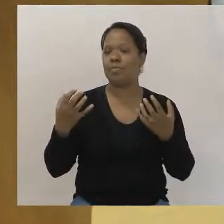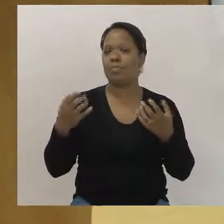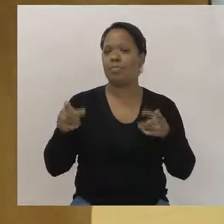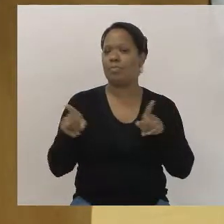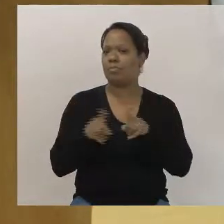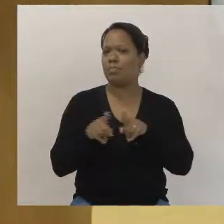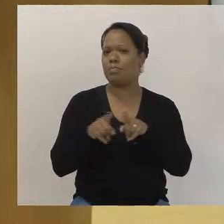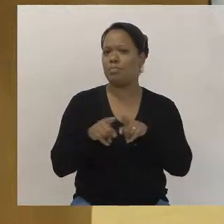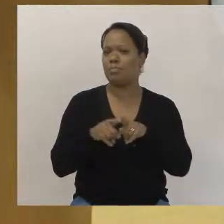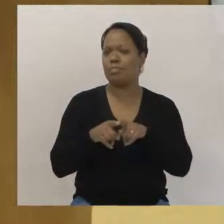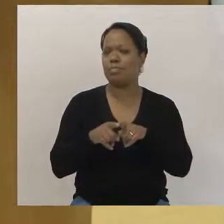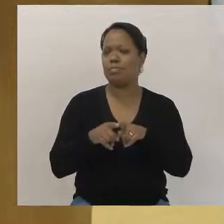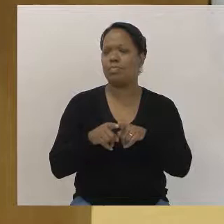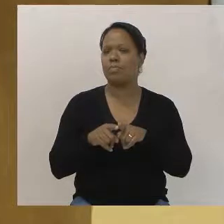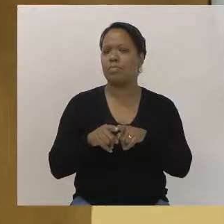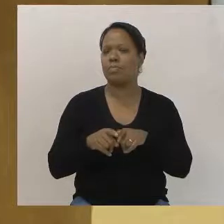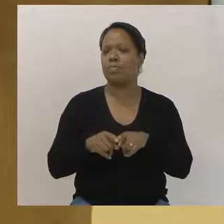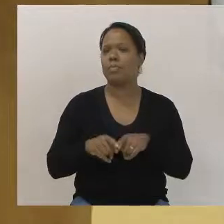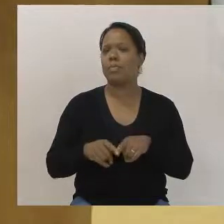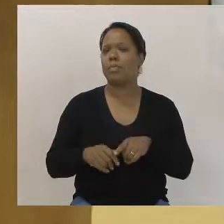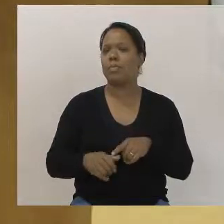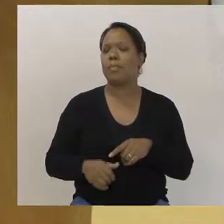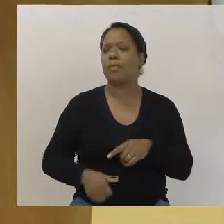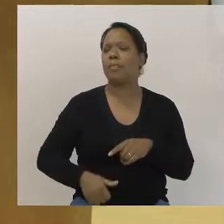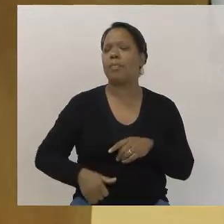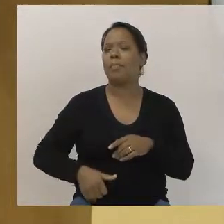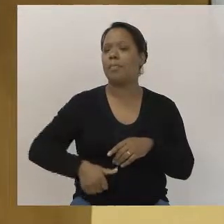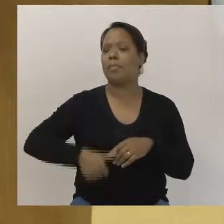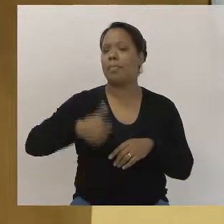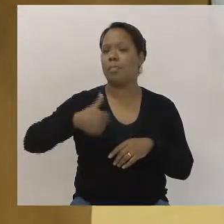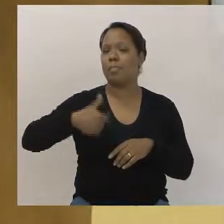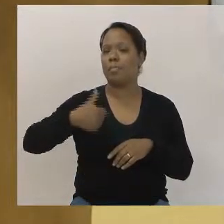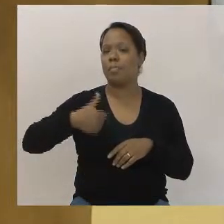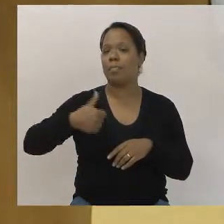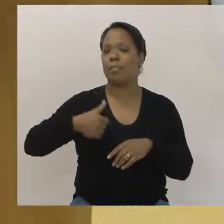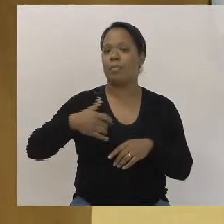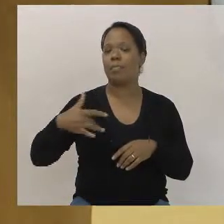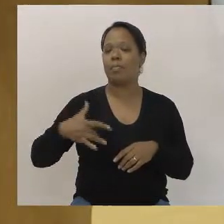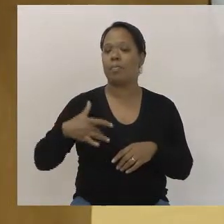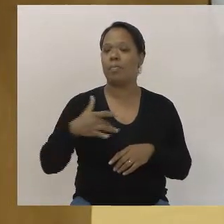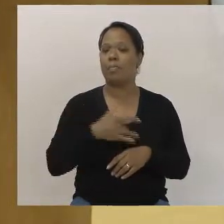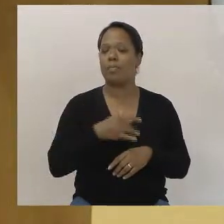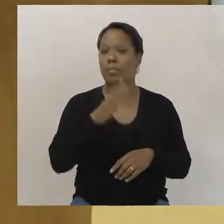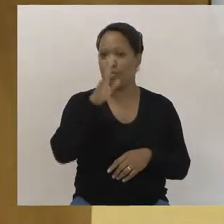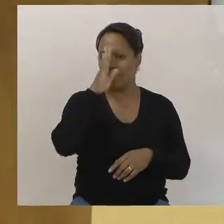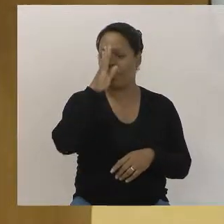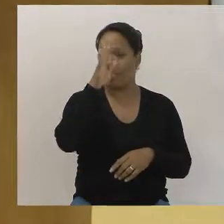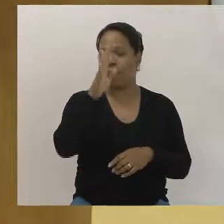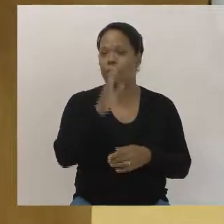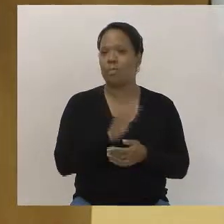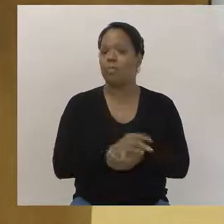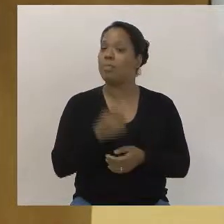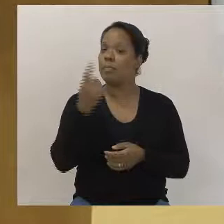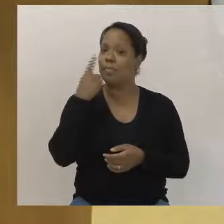garante a saúde em primeiro lugar garantir a saúde 1º dan então é isso que ele tem que ver agora